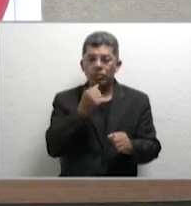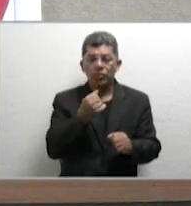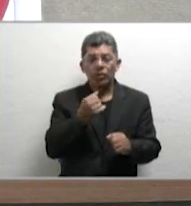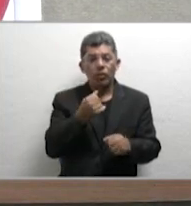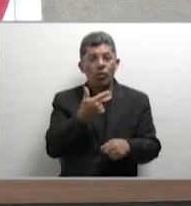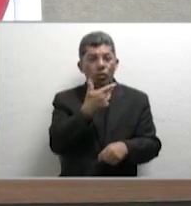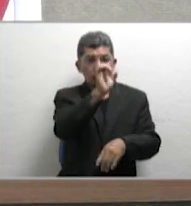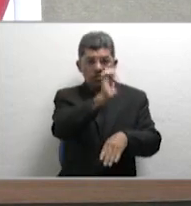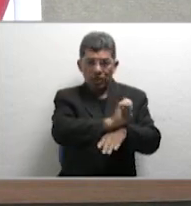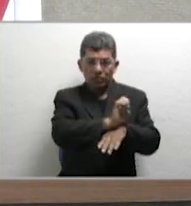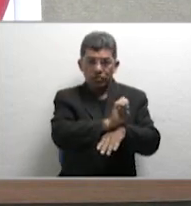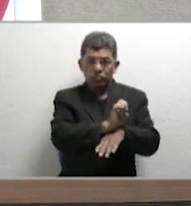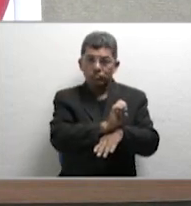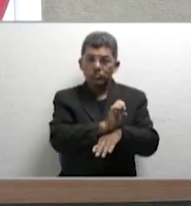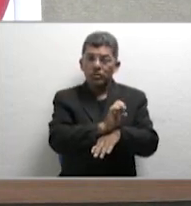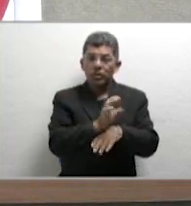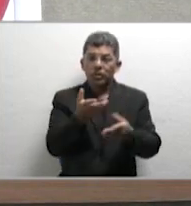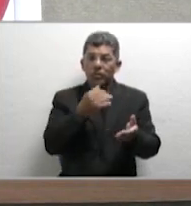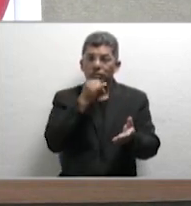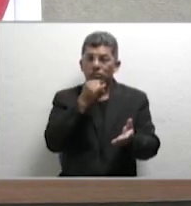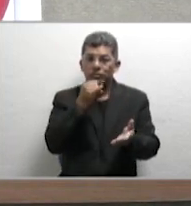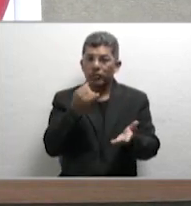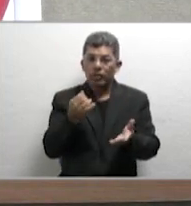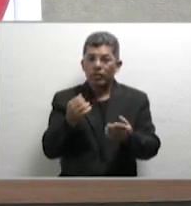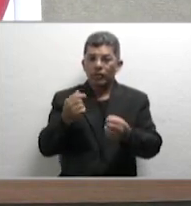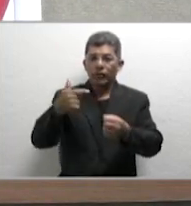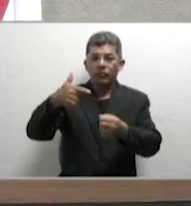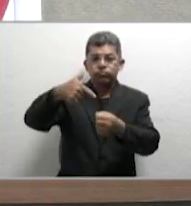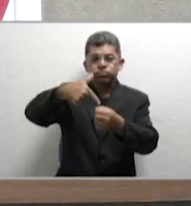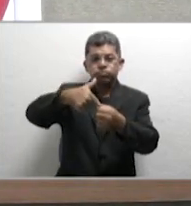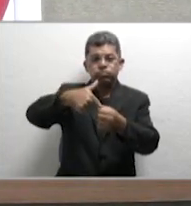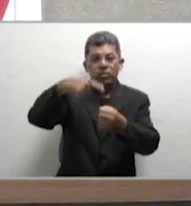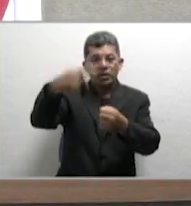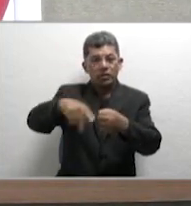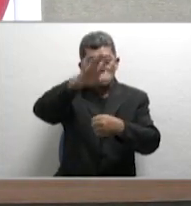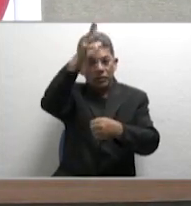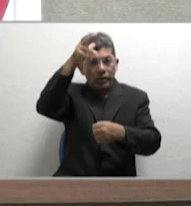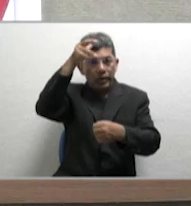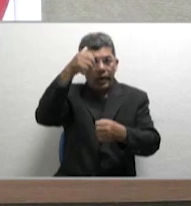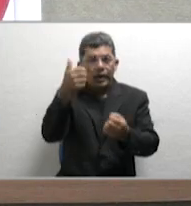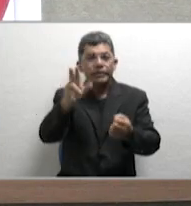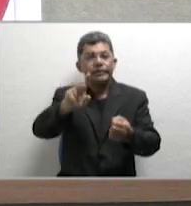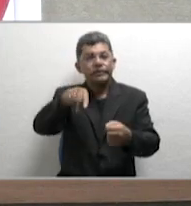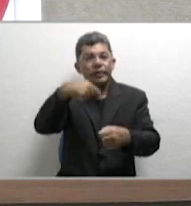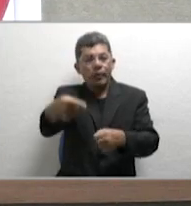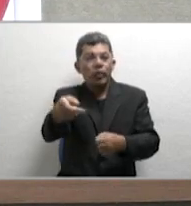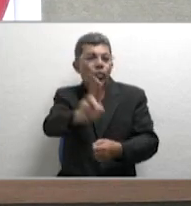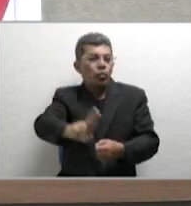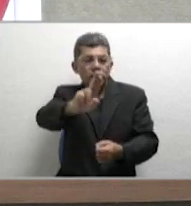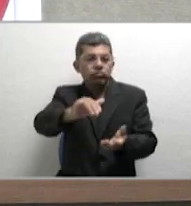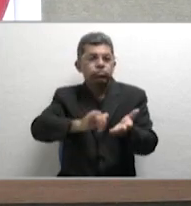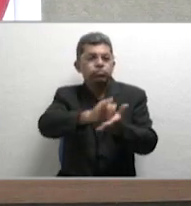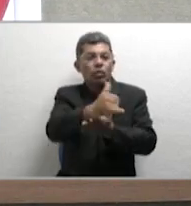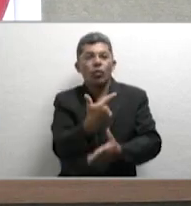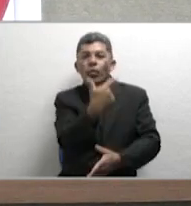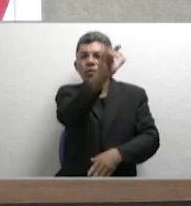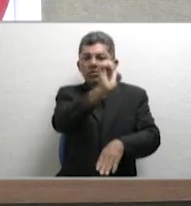também abastecer aqui com essa subvenção e fazer voo fora do Estado. Então, aqui eu estou apresentando hoje um